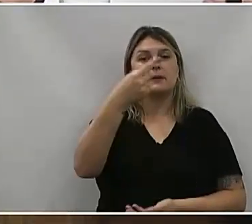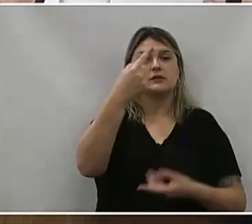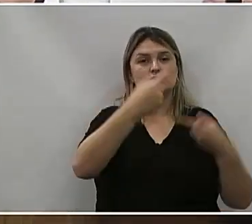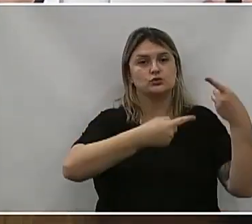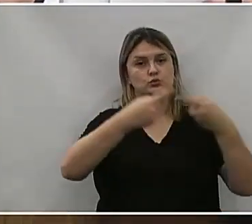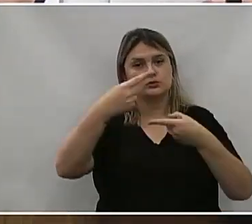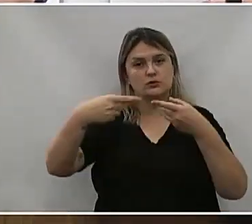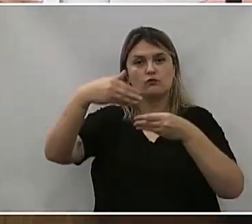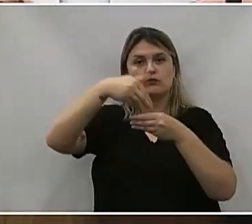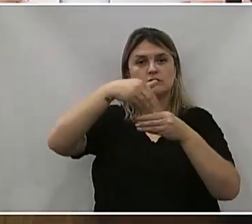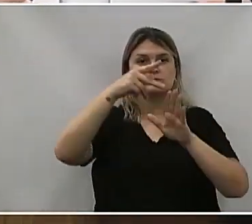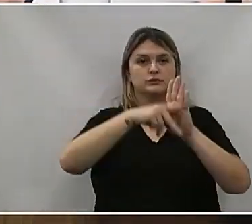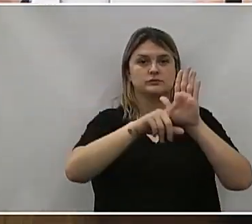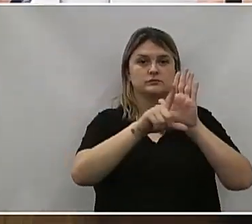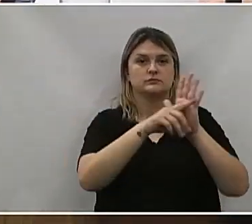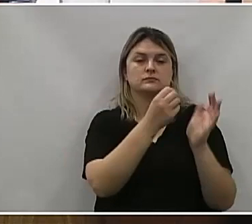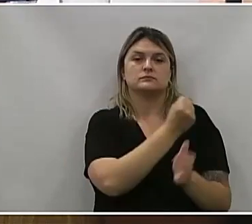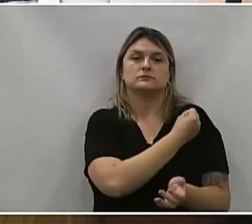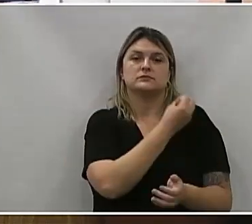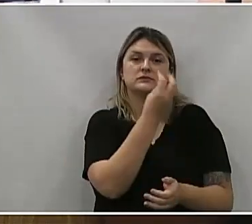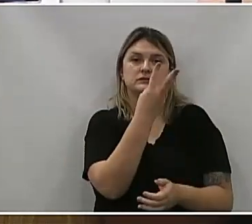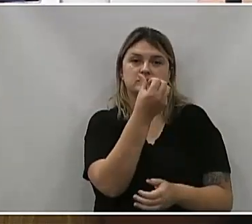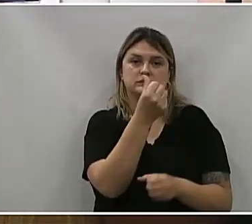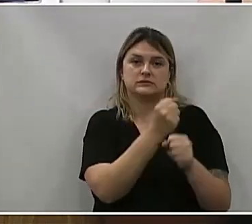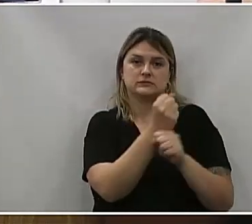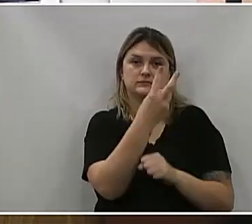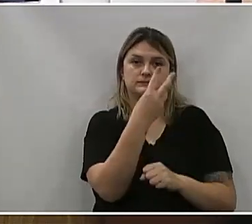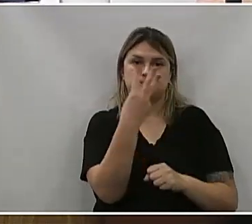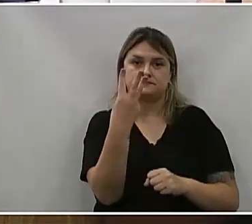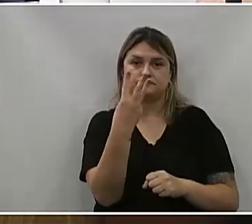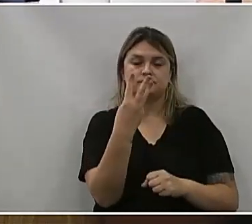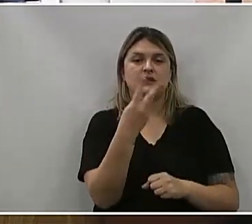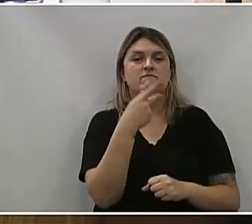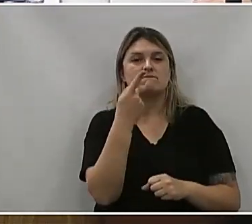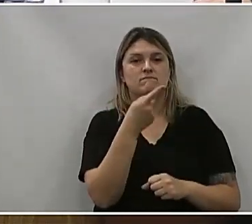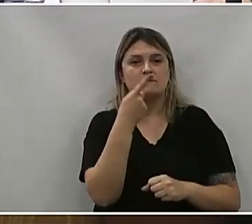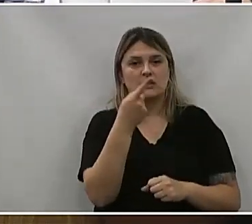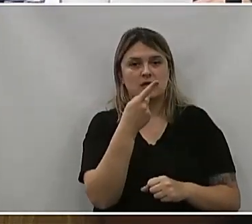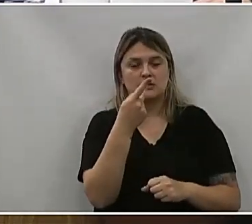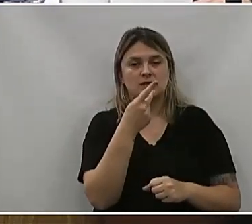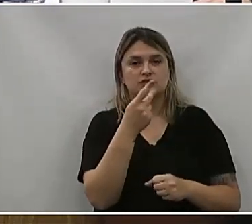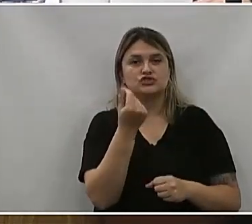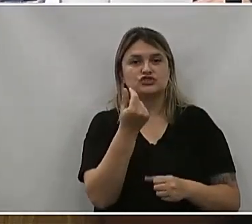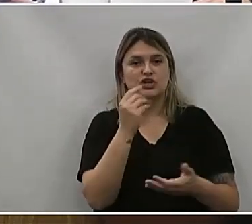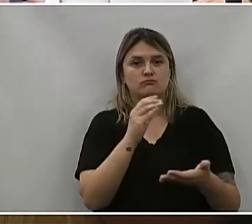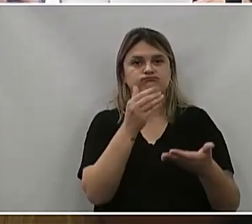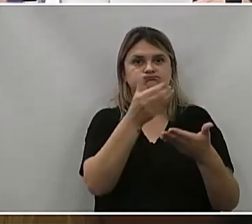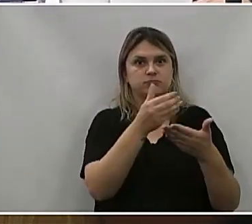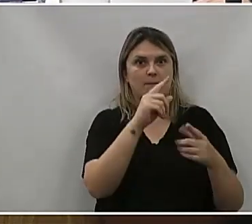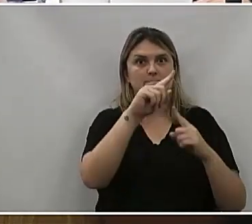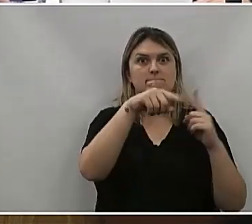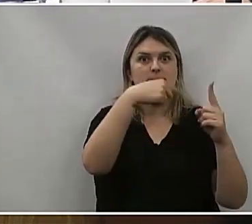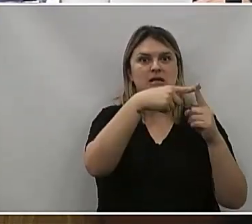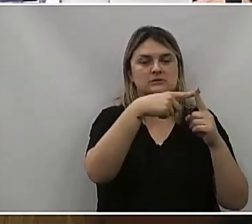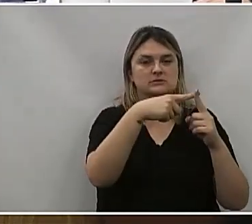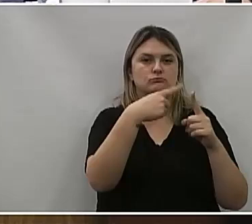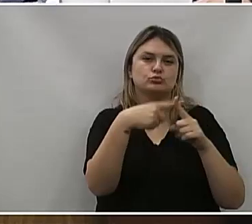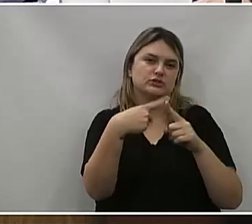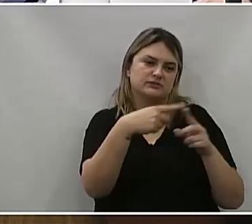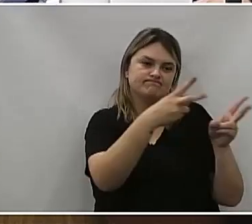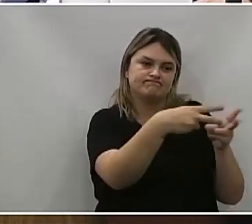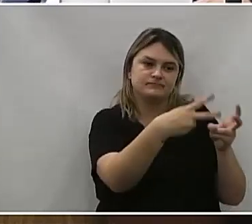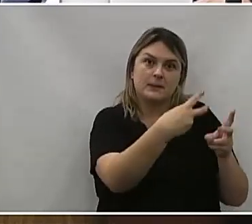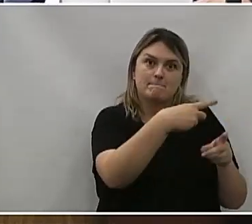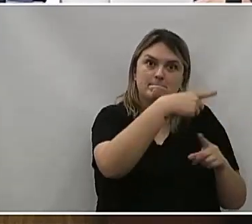discussão e votação do projeto de lei ordinária número 36 de 2023, que dispõe sobre crédito adicional suplementar proveniente de excesso